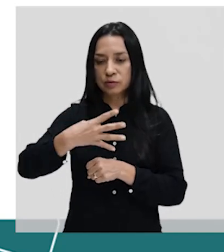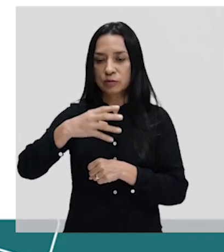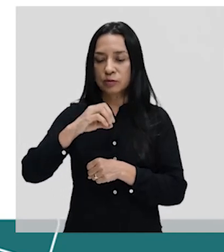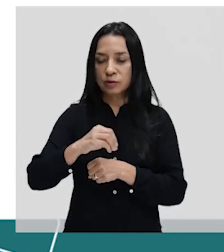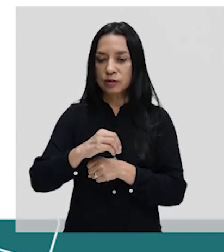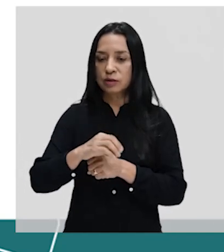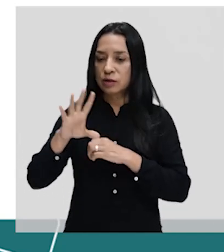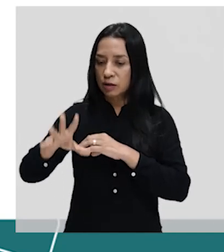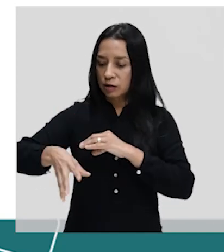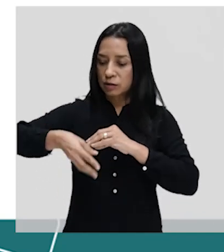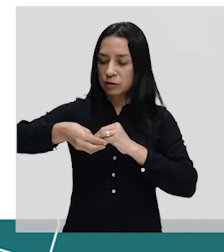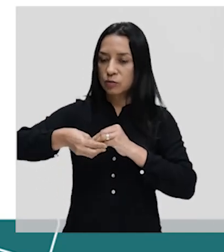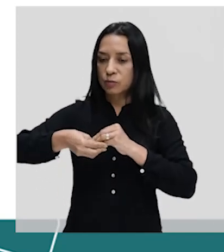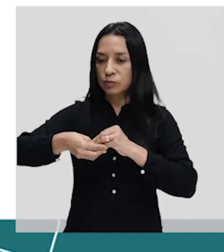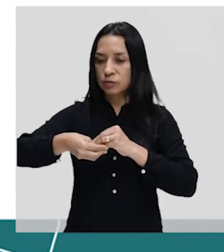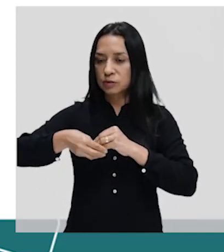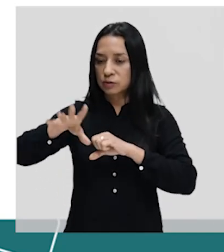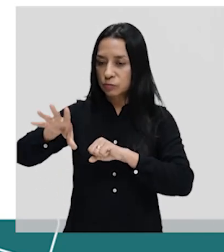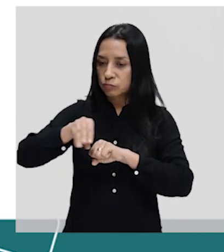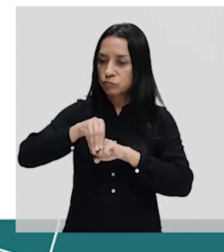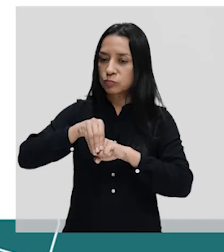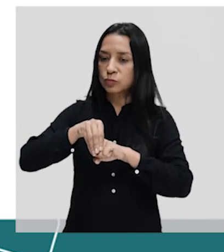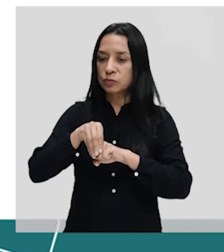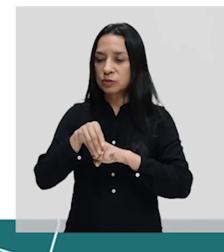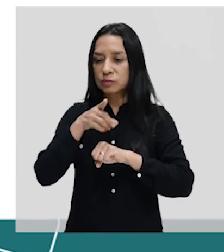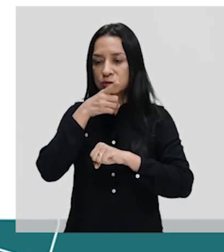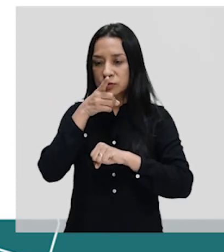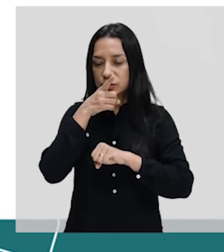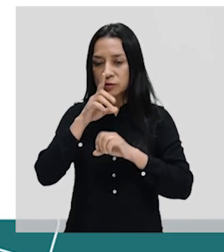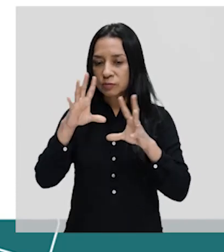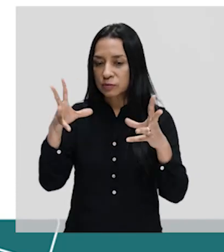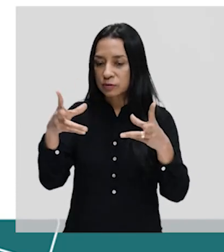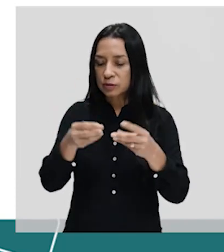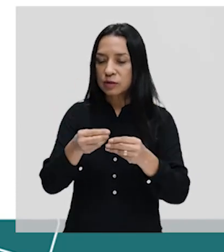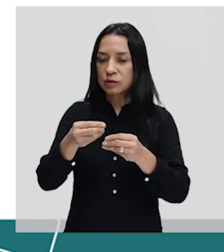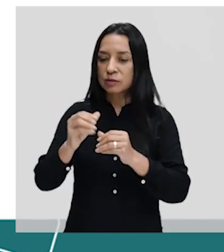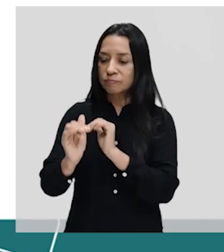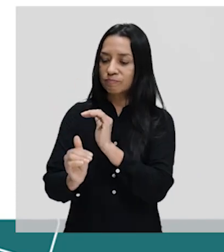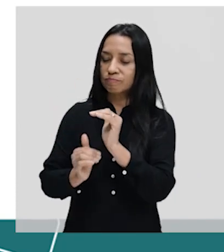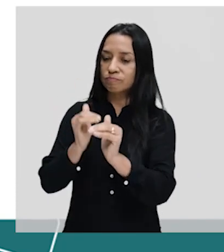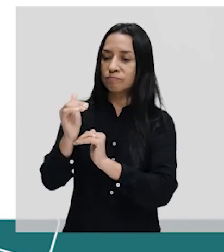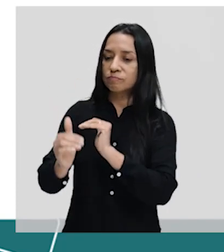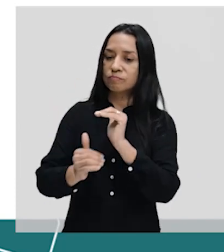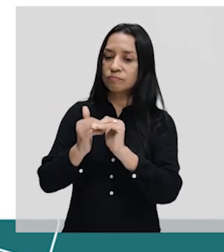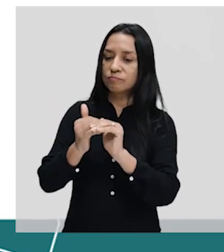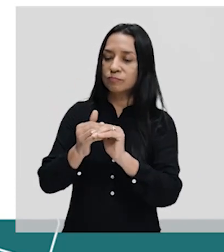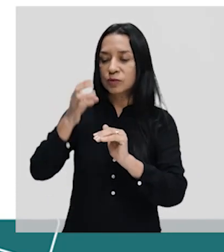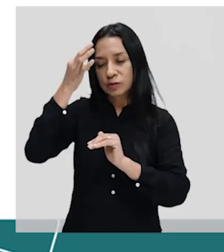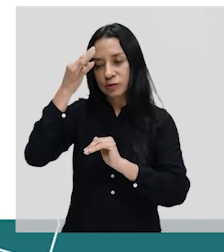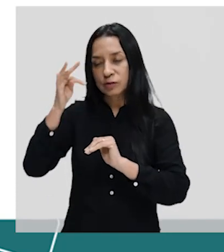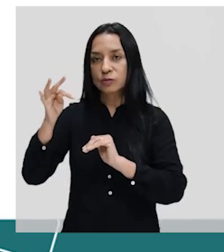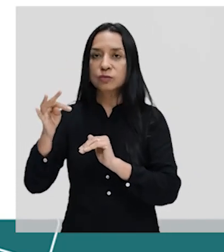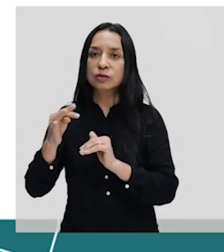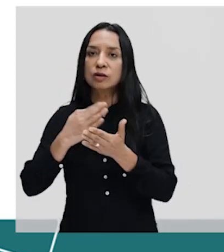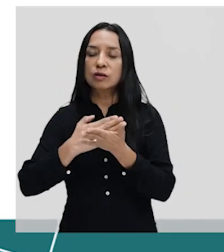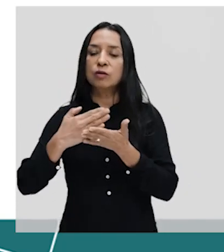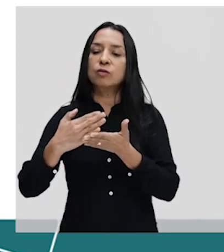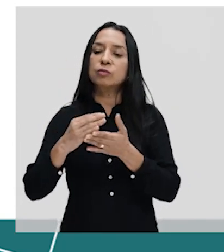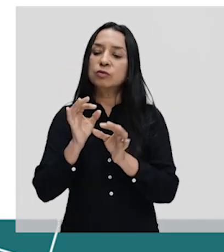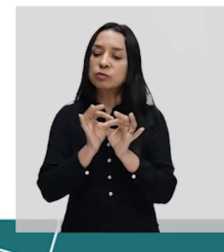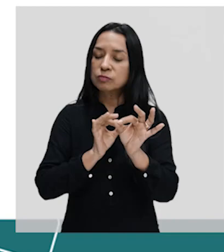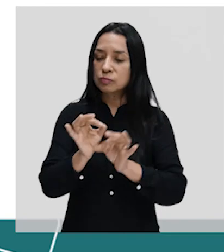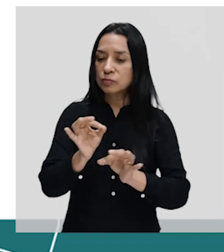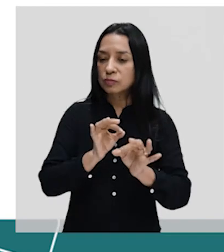darwinianas em uma síntese evolucionária. E aí essa teoria do darwinismo ele começou a ser